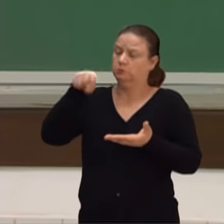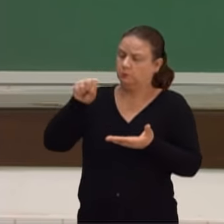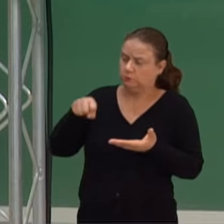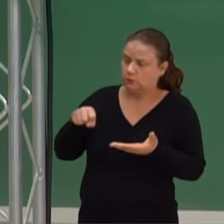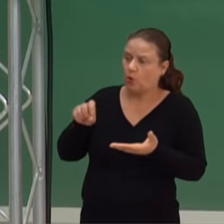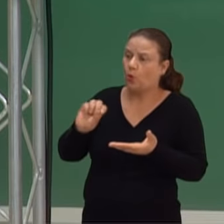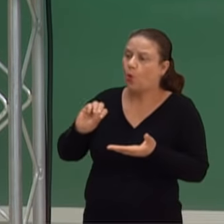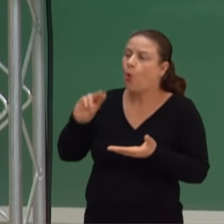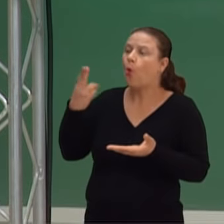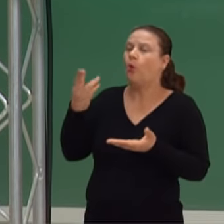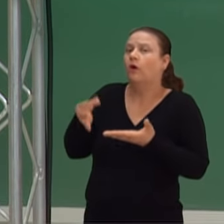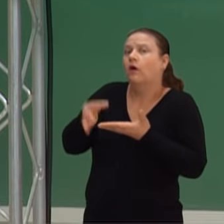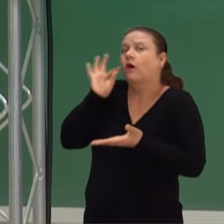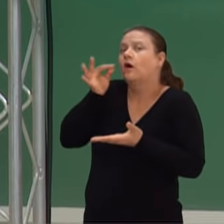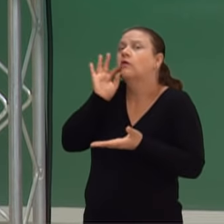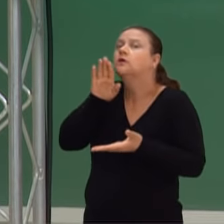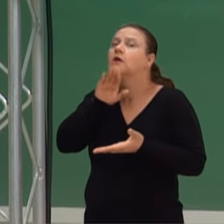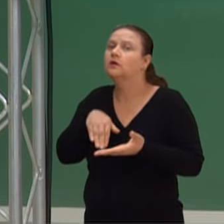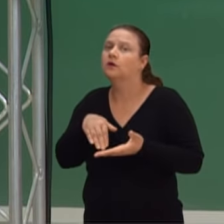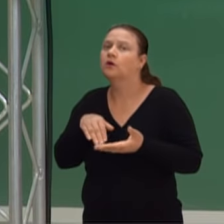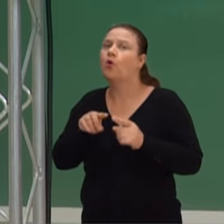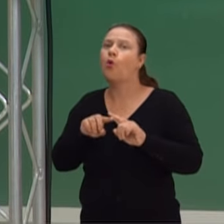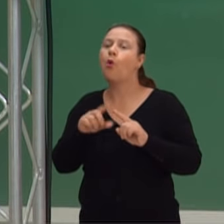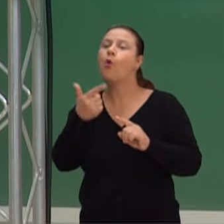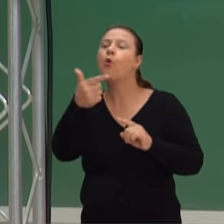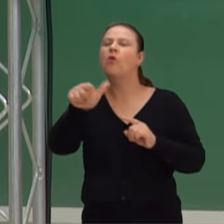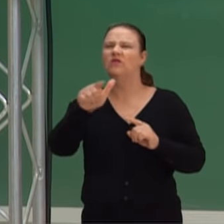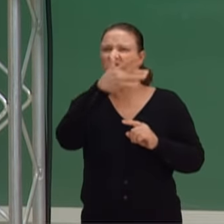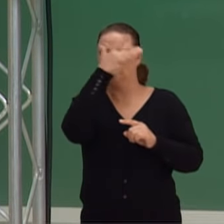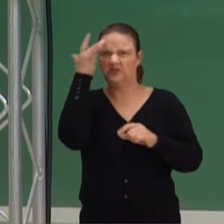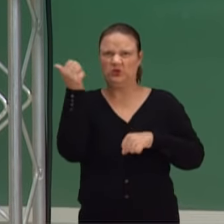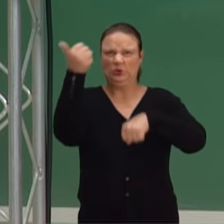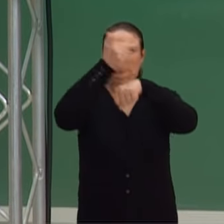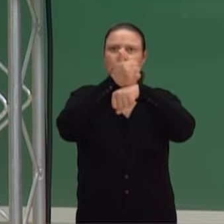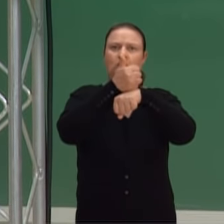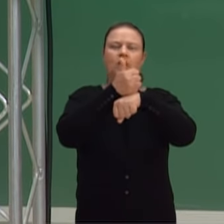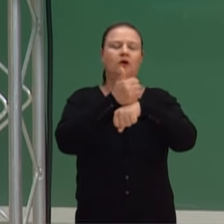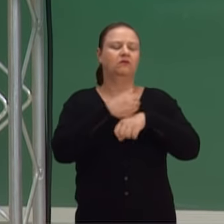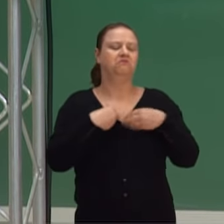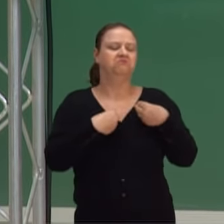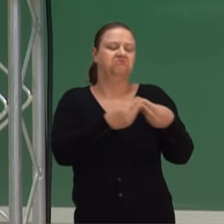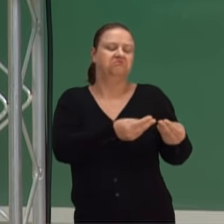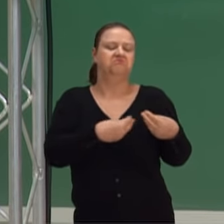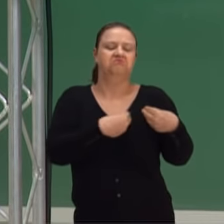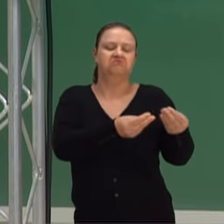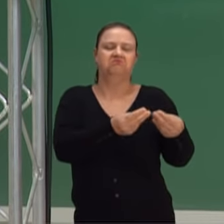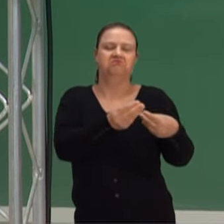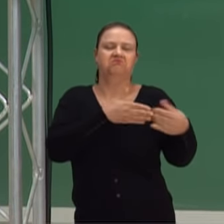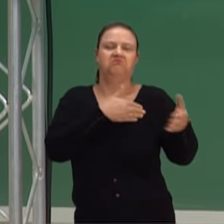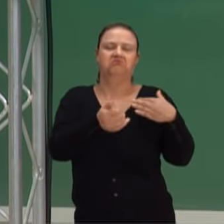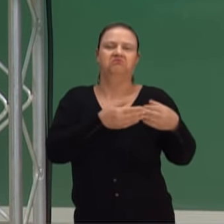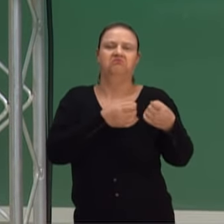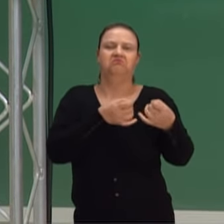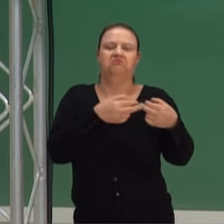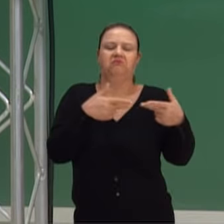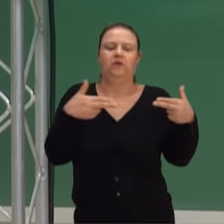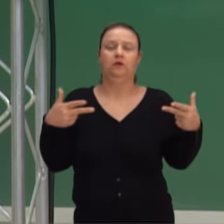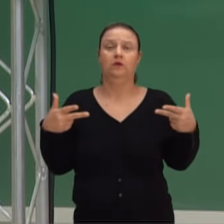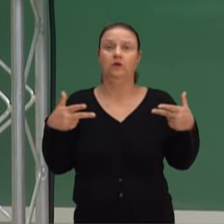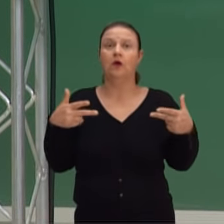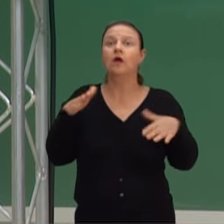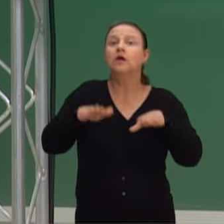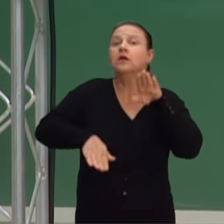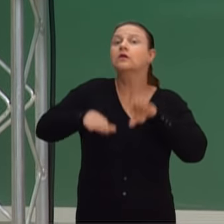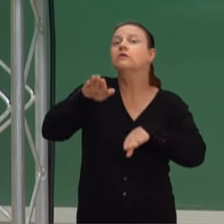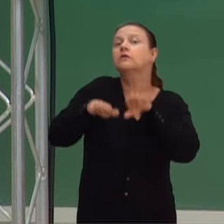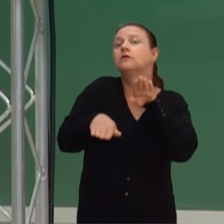janta. Outros ofereciam o básico do básico para aquele escravo conseguir aguentar o dia de trabalho. Variava muito